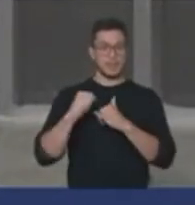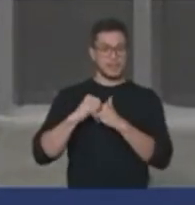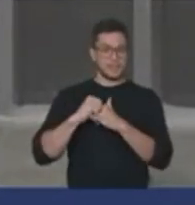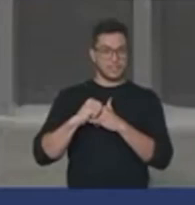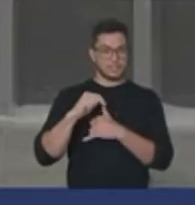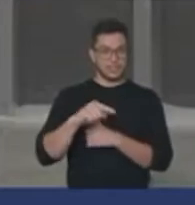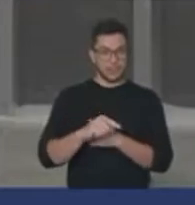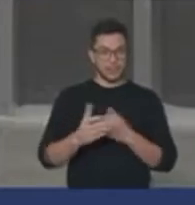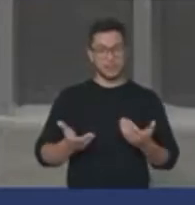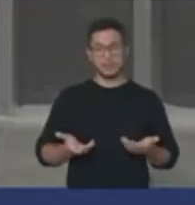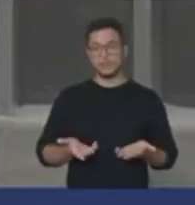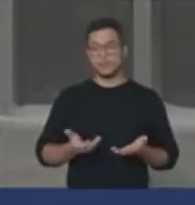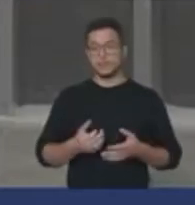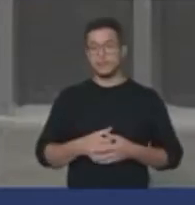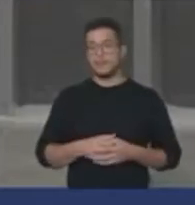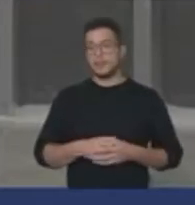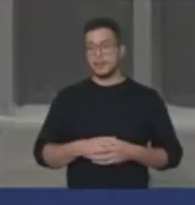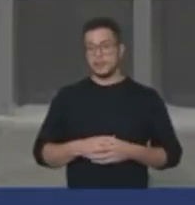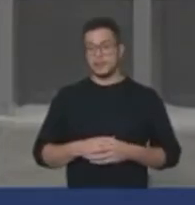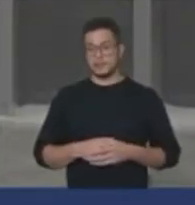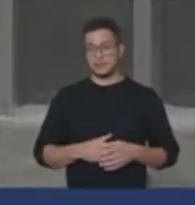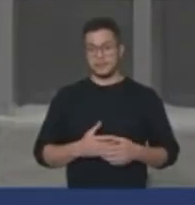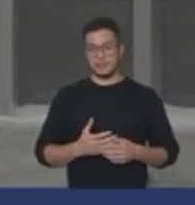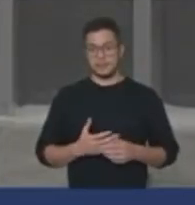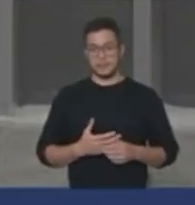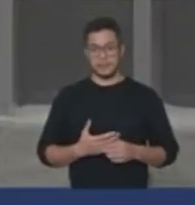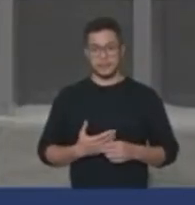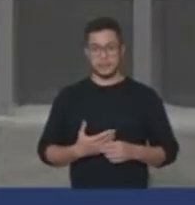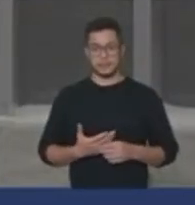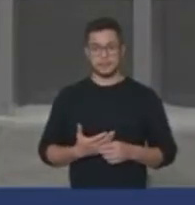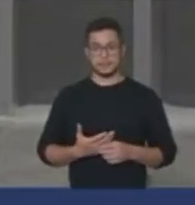pela Vaza Jato, onde Moro e Dallagnol